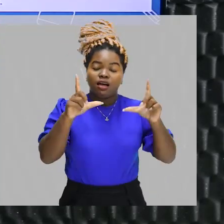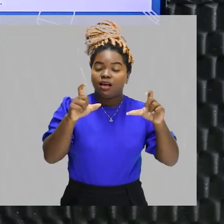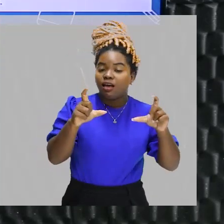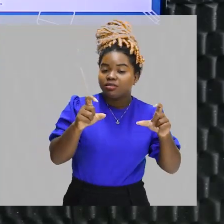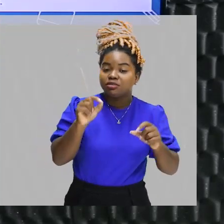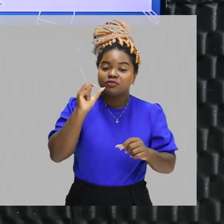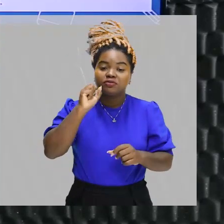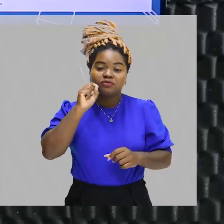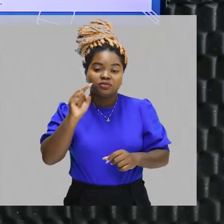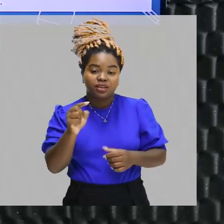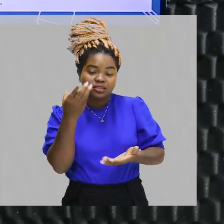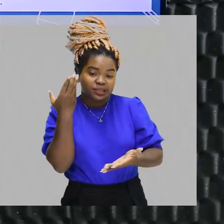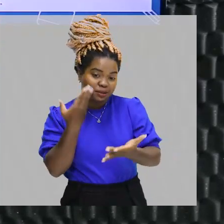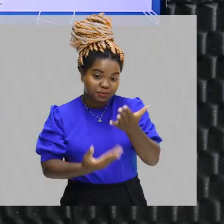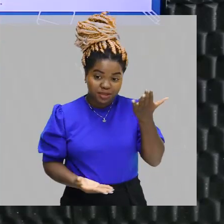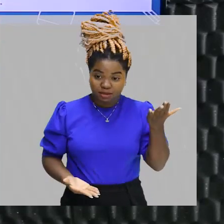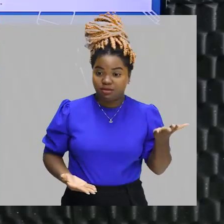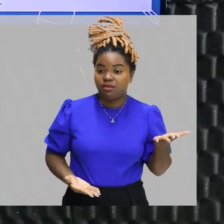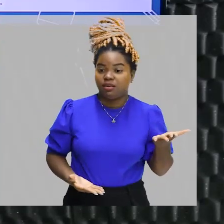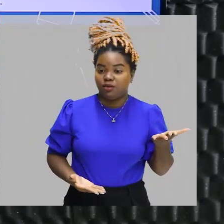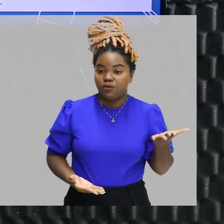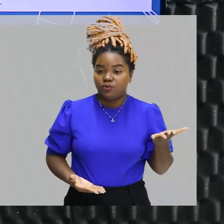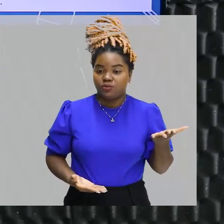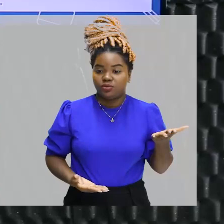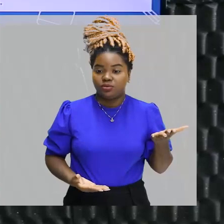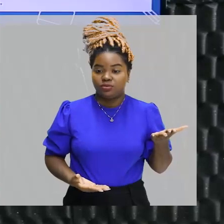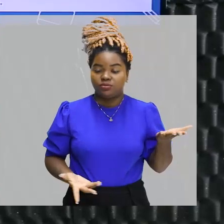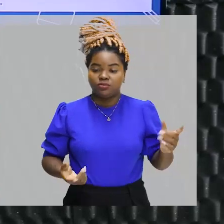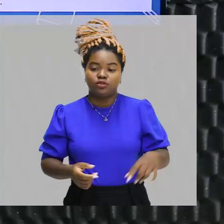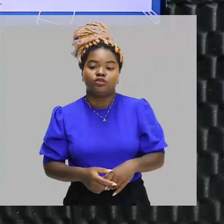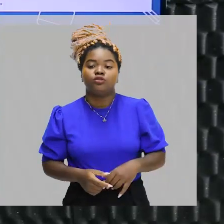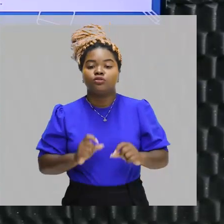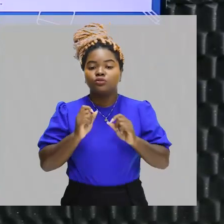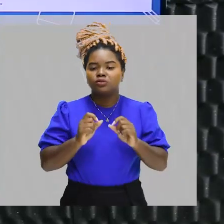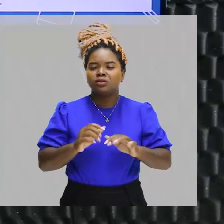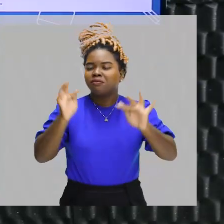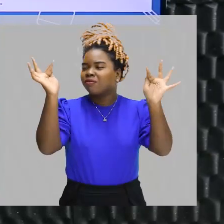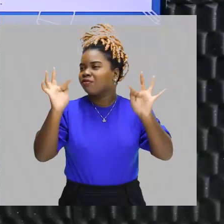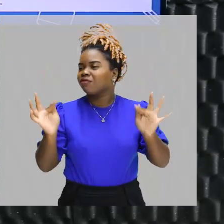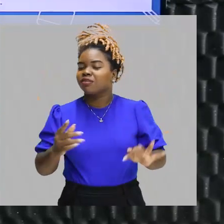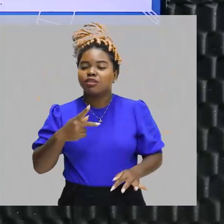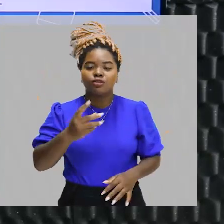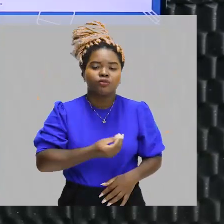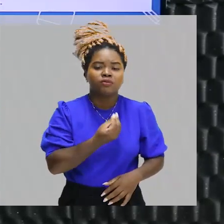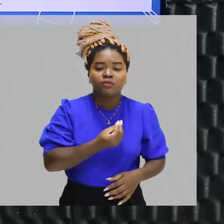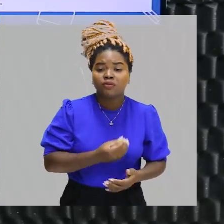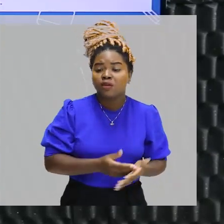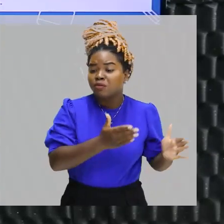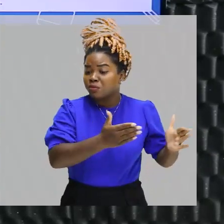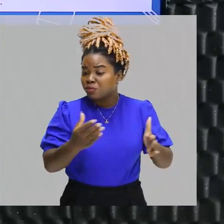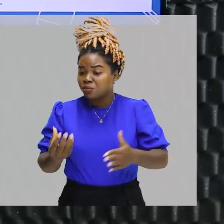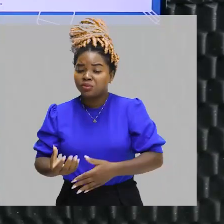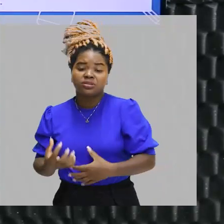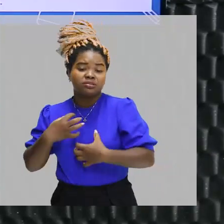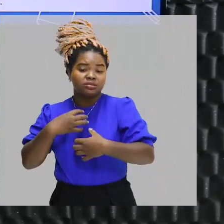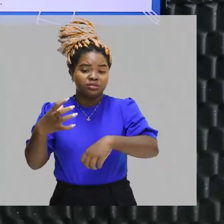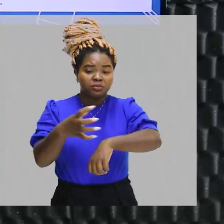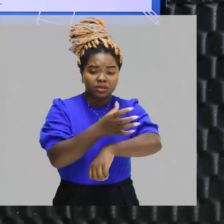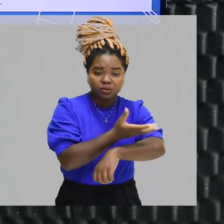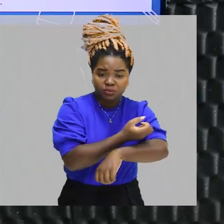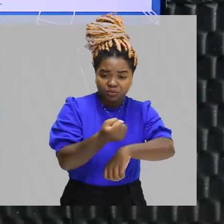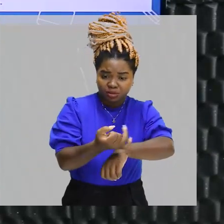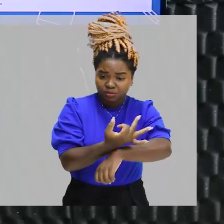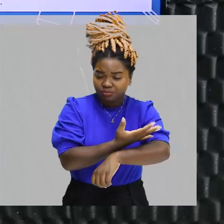você perdeu, as imagens fotográficas do momento mais feliz da tua vida, você vai registrando parte do teu processo emocional ali.